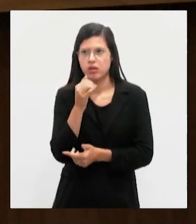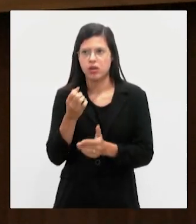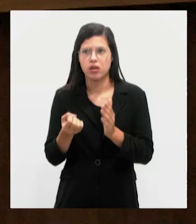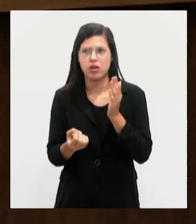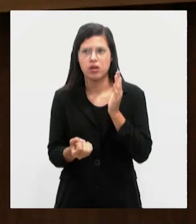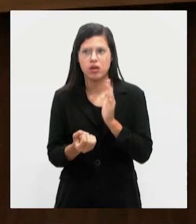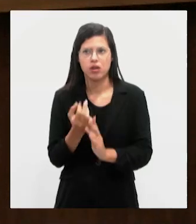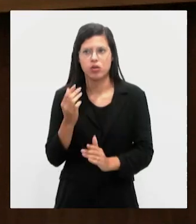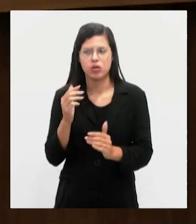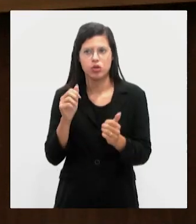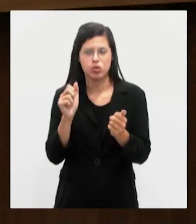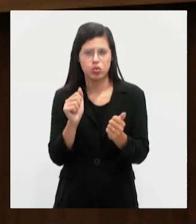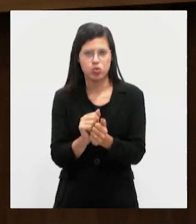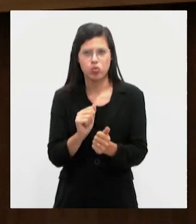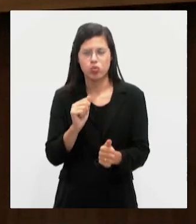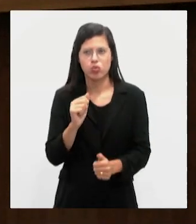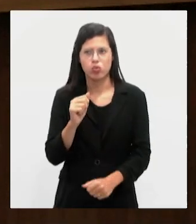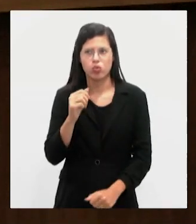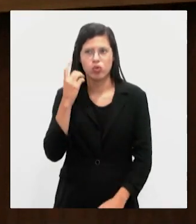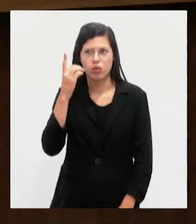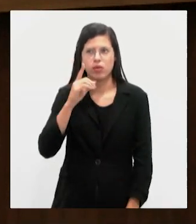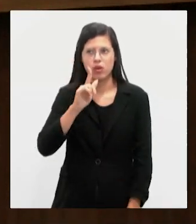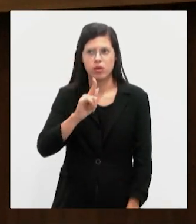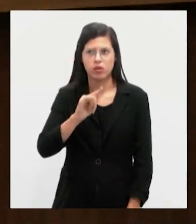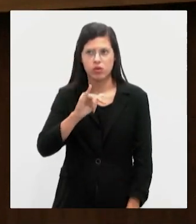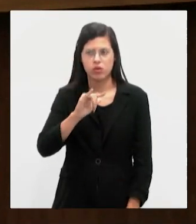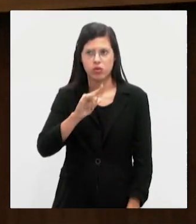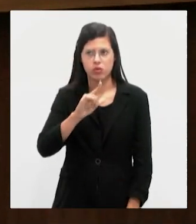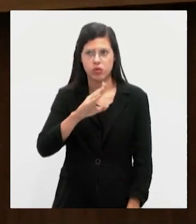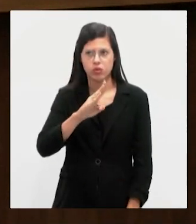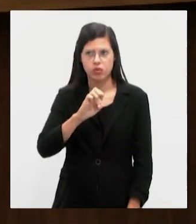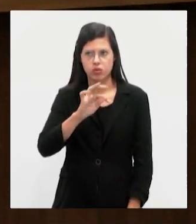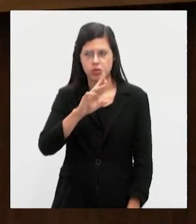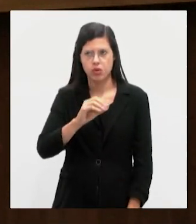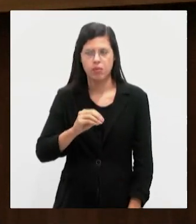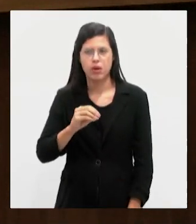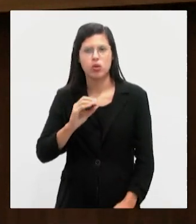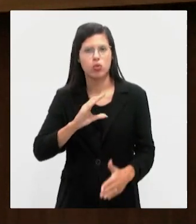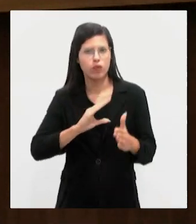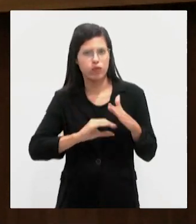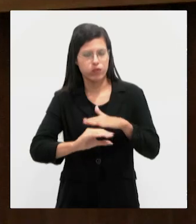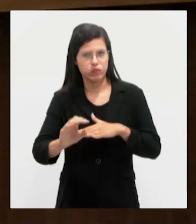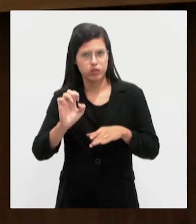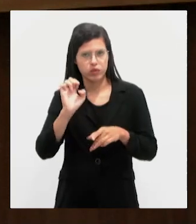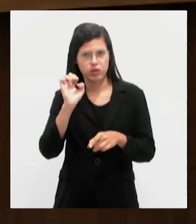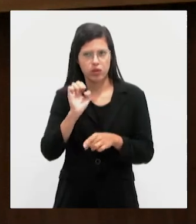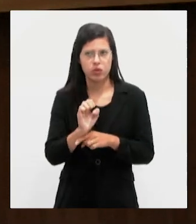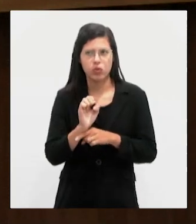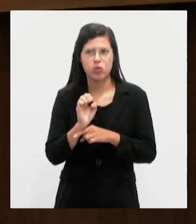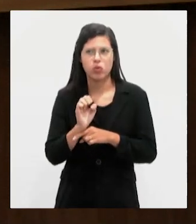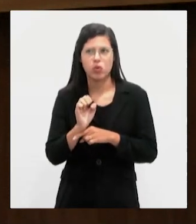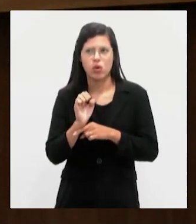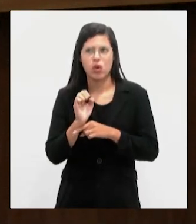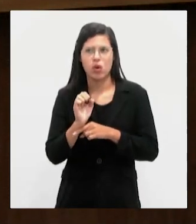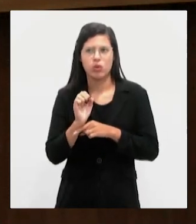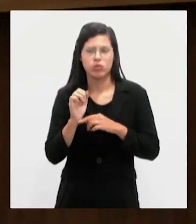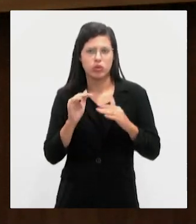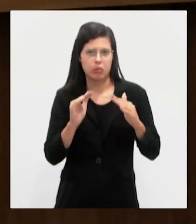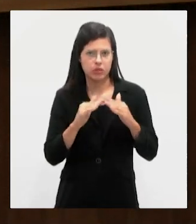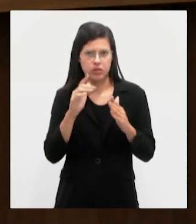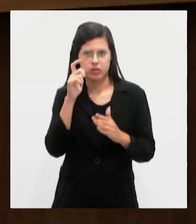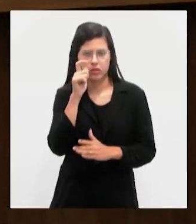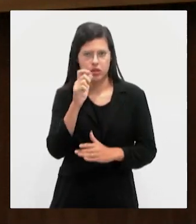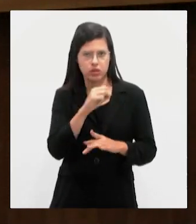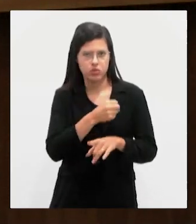deputado Gilberto Palmares, da criação do FEIS, Fundo Estadual de Habitação de Interesse Social.